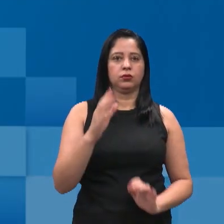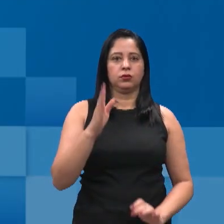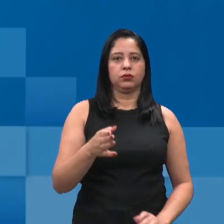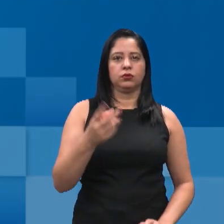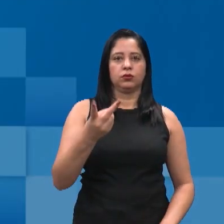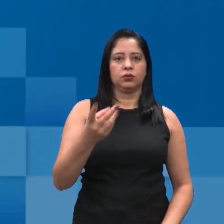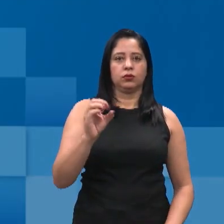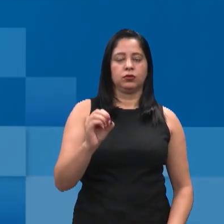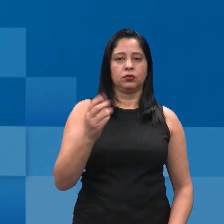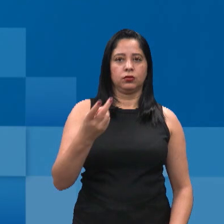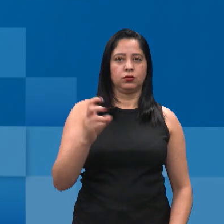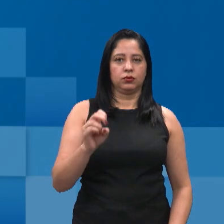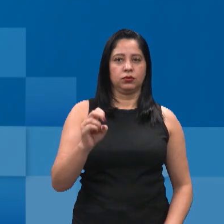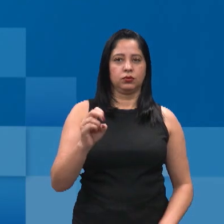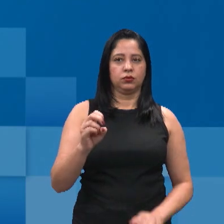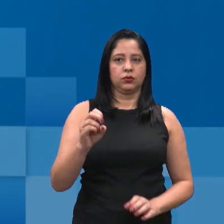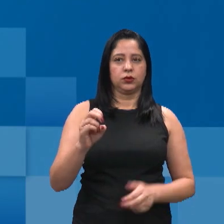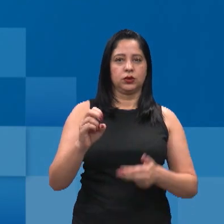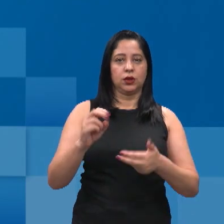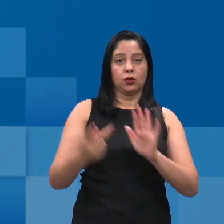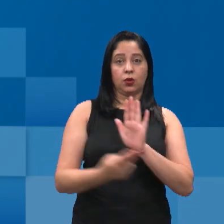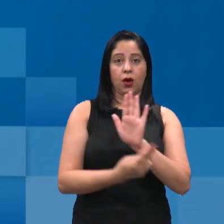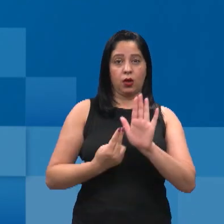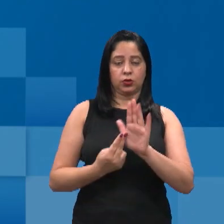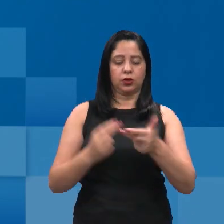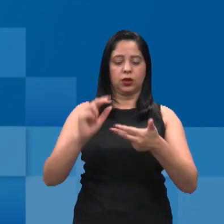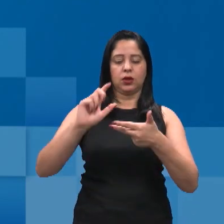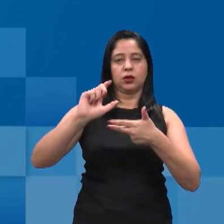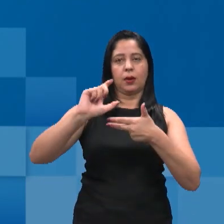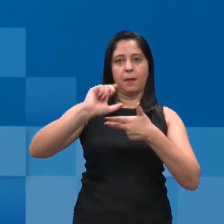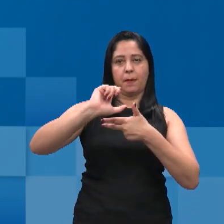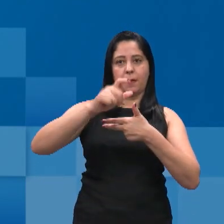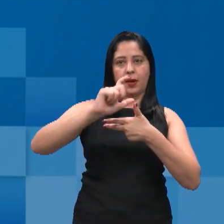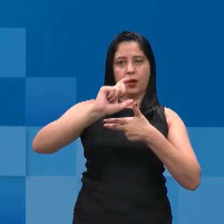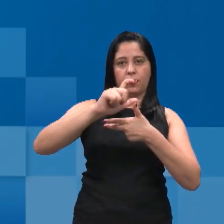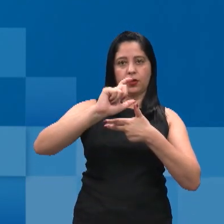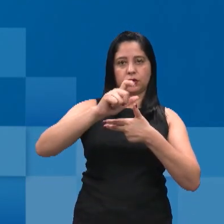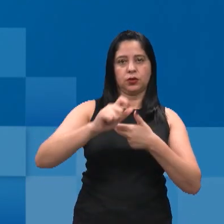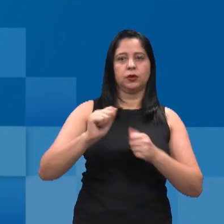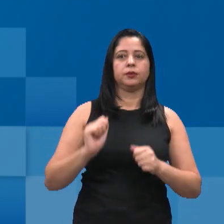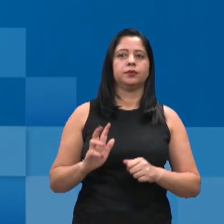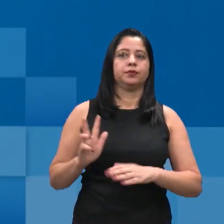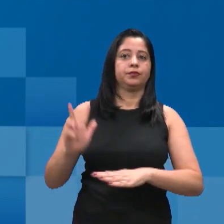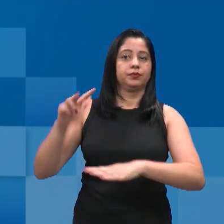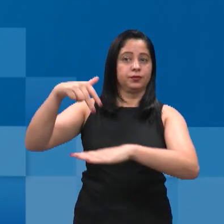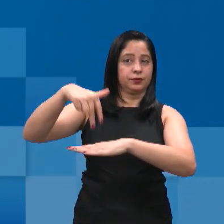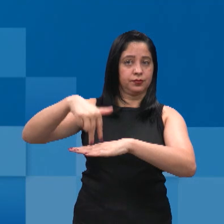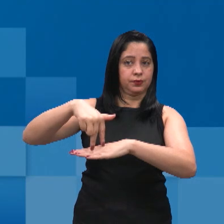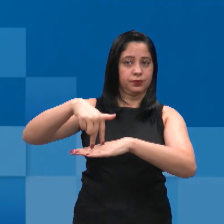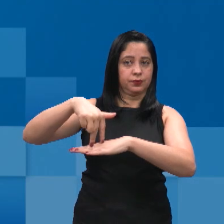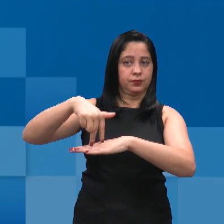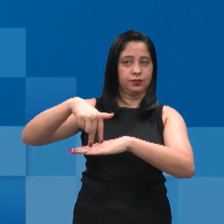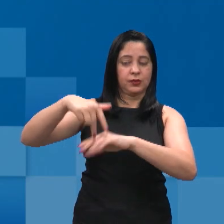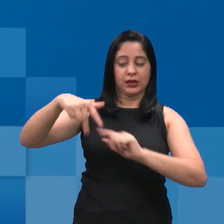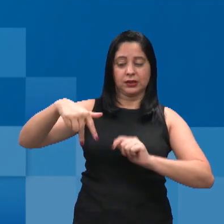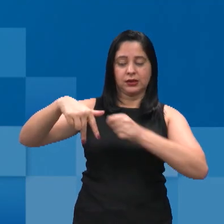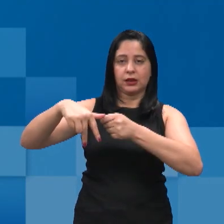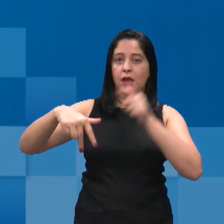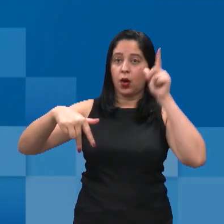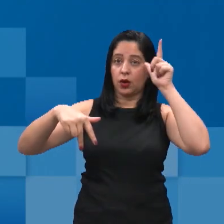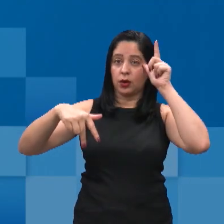241/2025, autoria do Poder Executivo. Escrito para falar no processo, o vereador Lido Bispo.